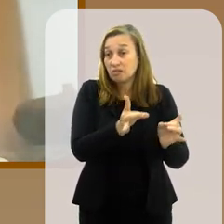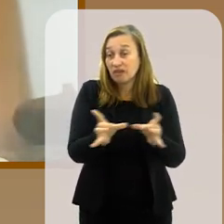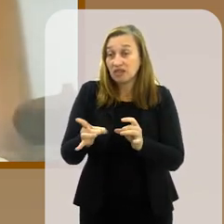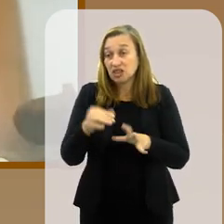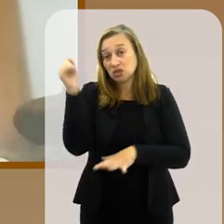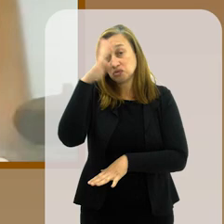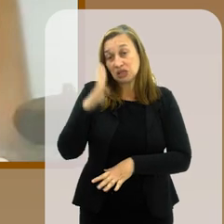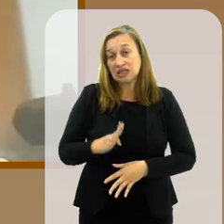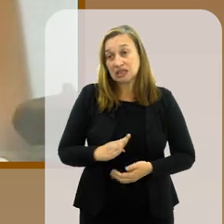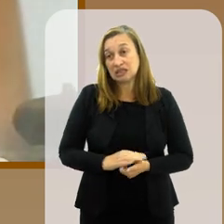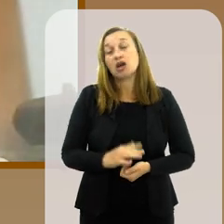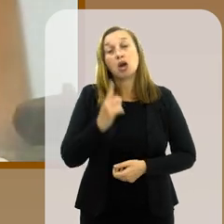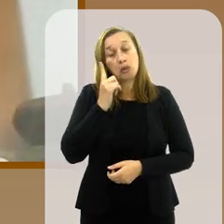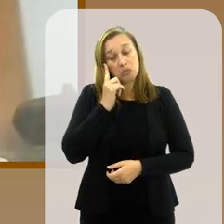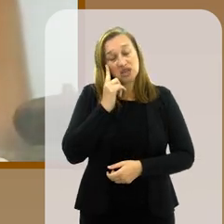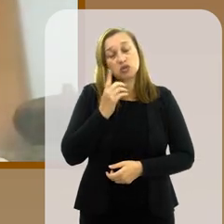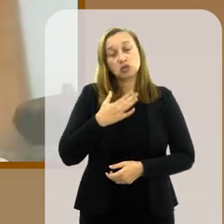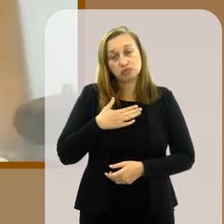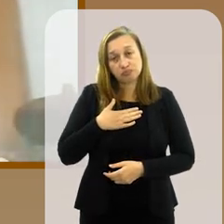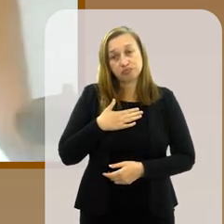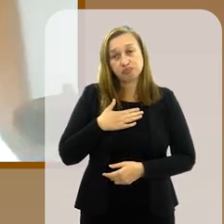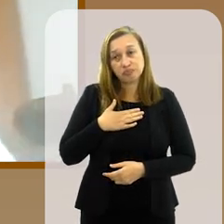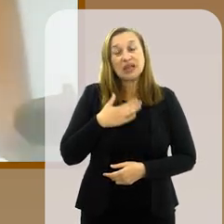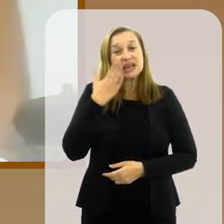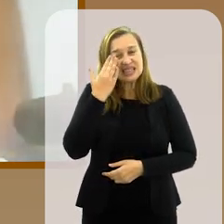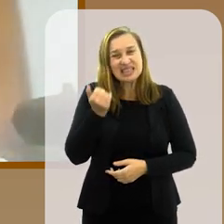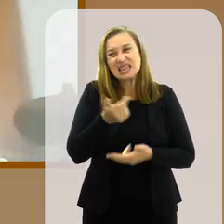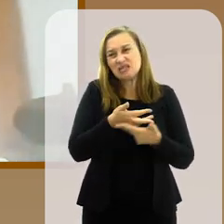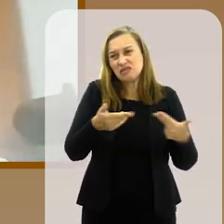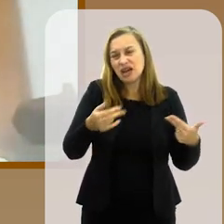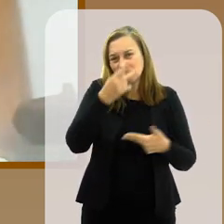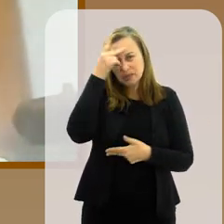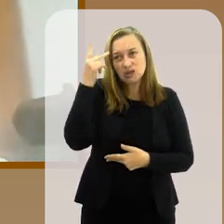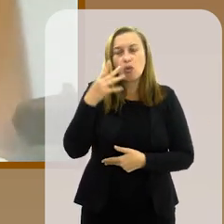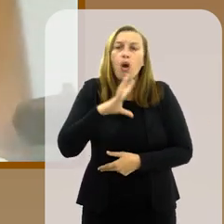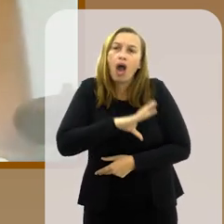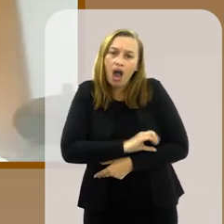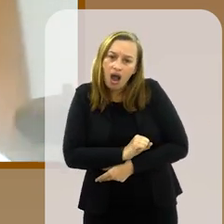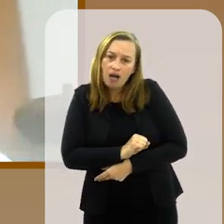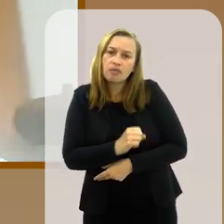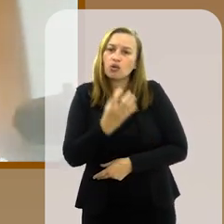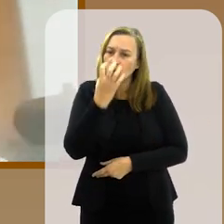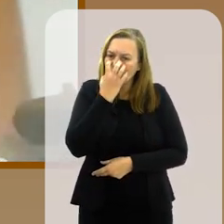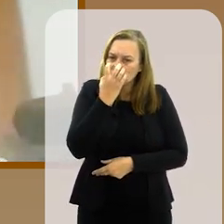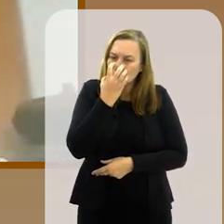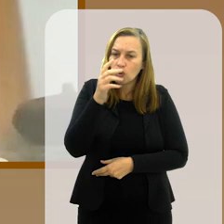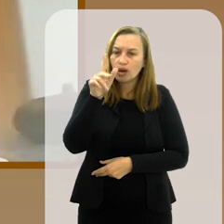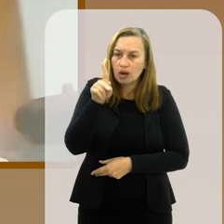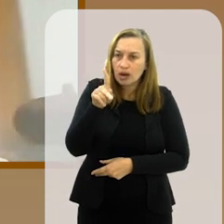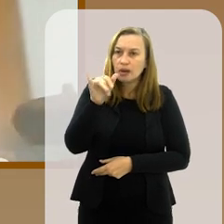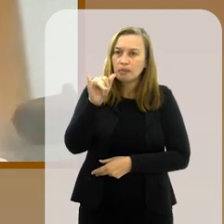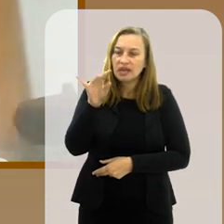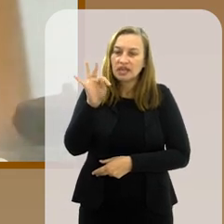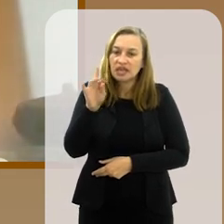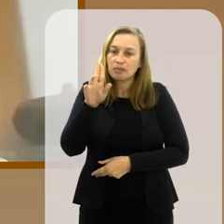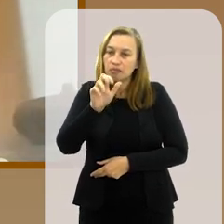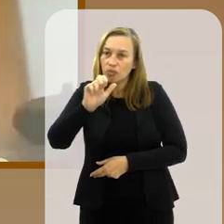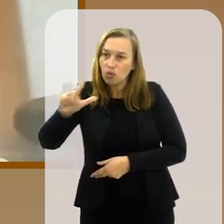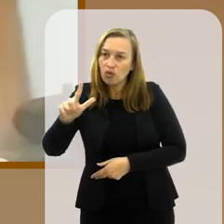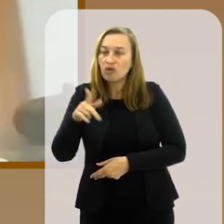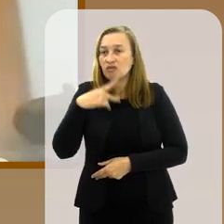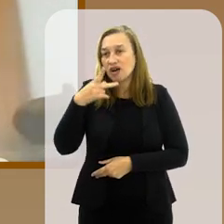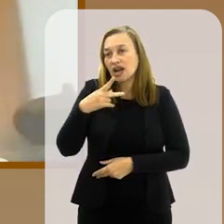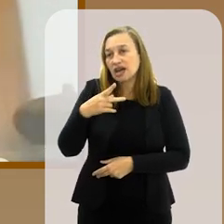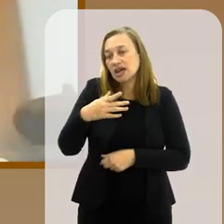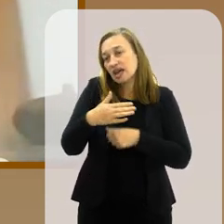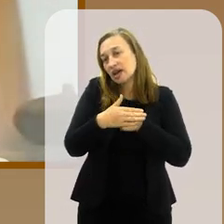mais ser comercializado no Brasil. Eu penso assim. Sei que muita gente ama o pitbull, diz que ele é dócil.